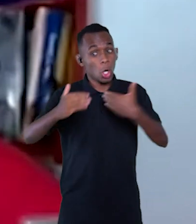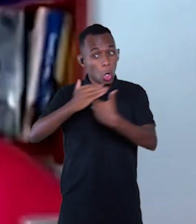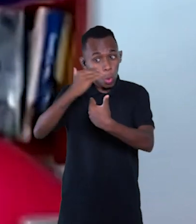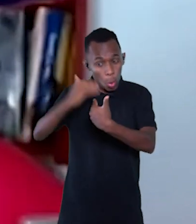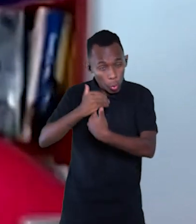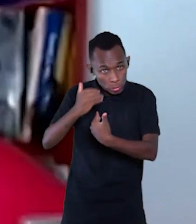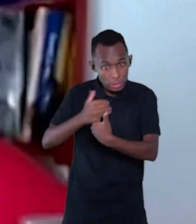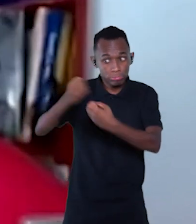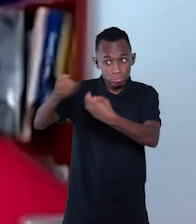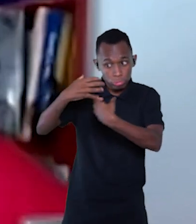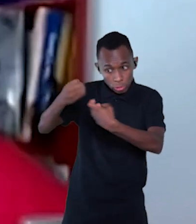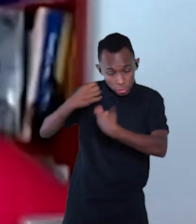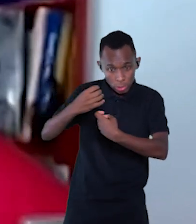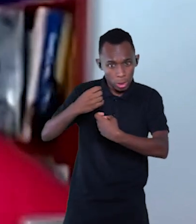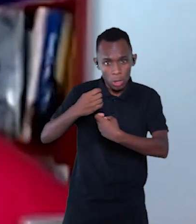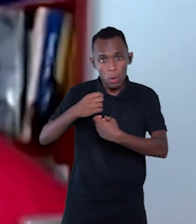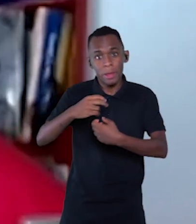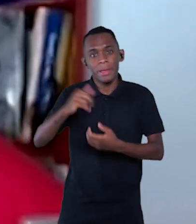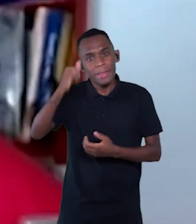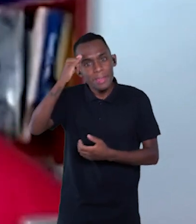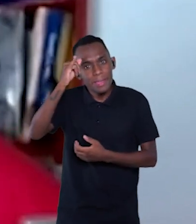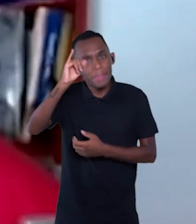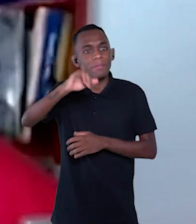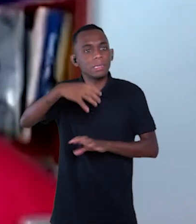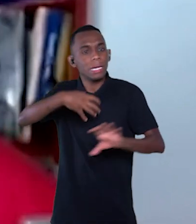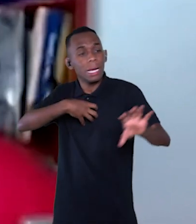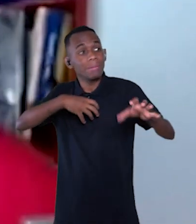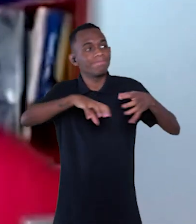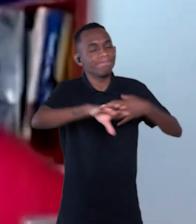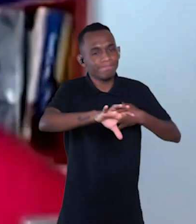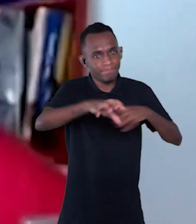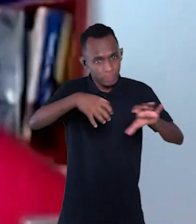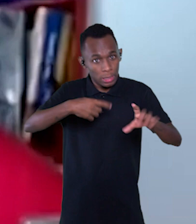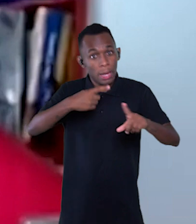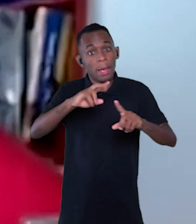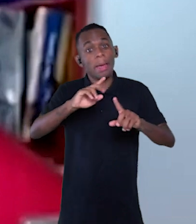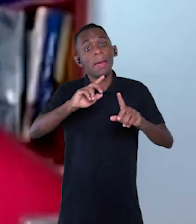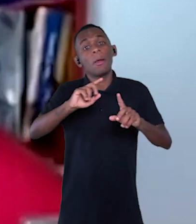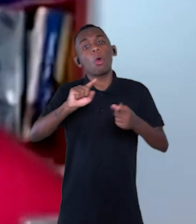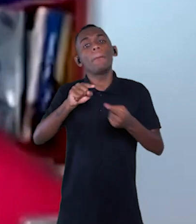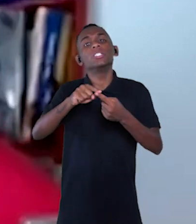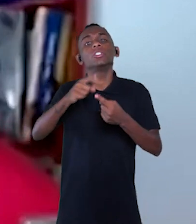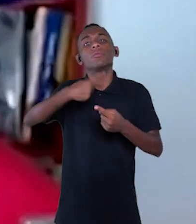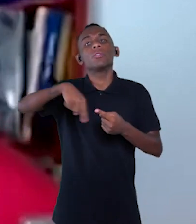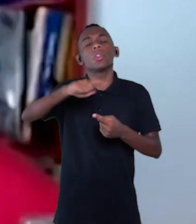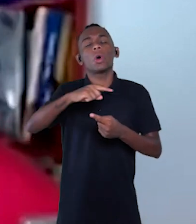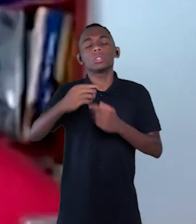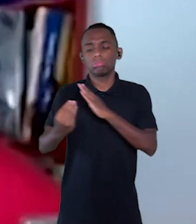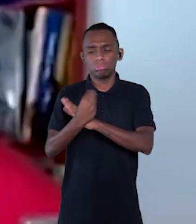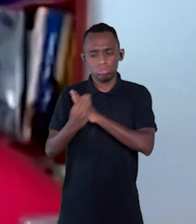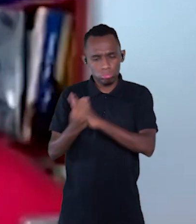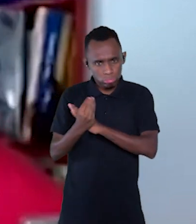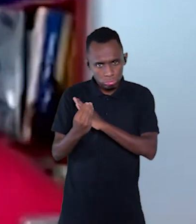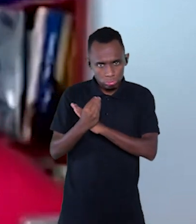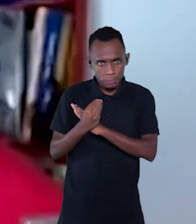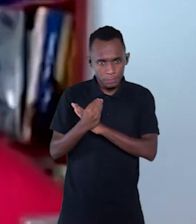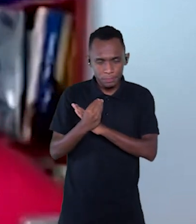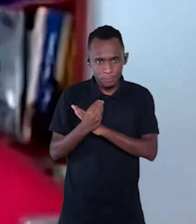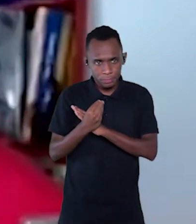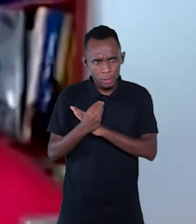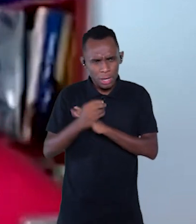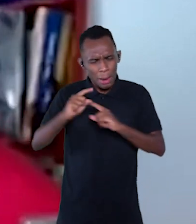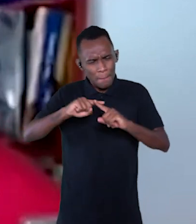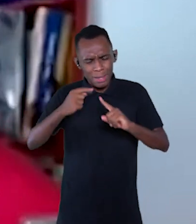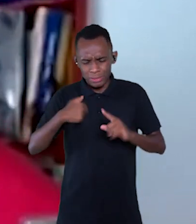de determinado ponto, com a intenção de nos proteger, e isso é muito ineficiente. Eu acho que o que nos